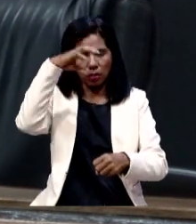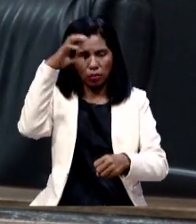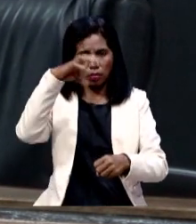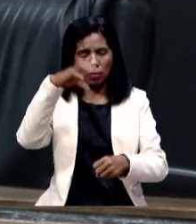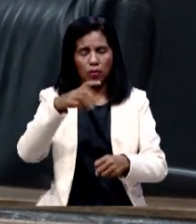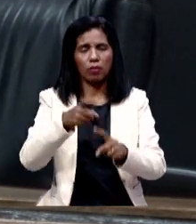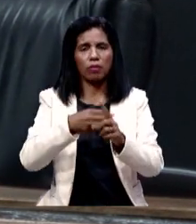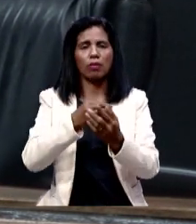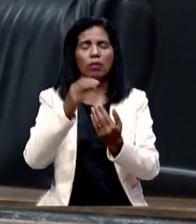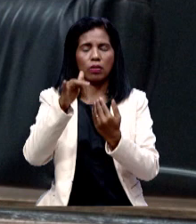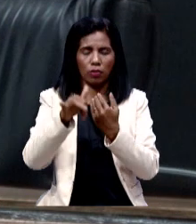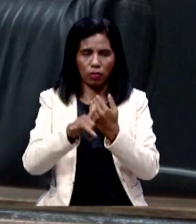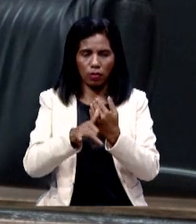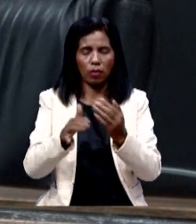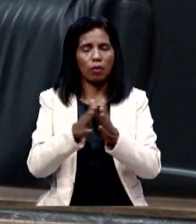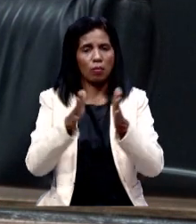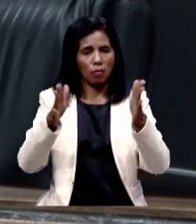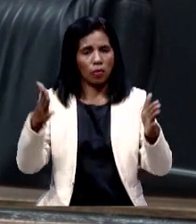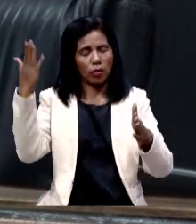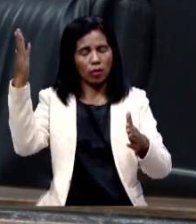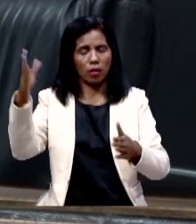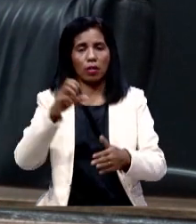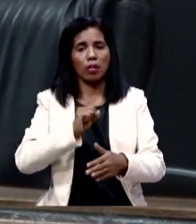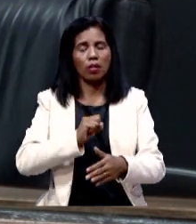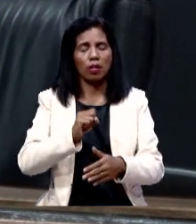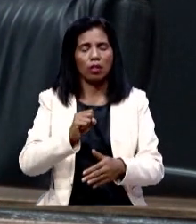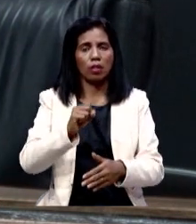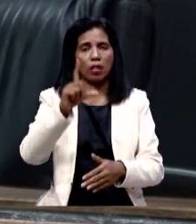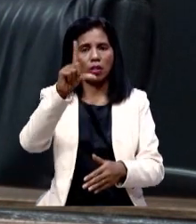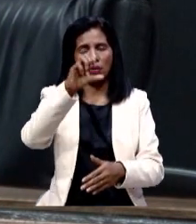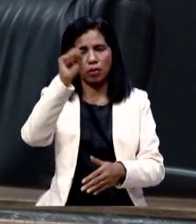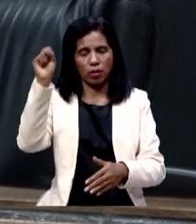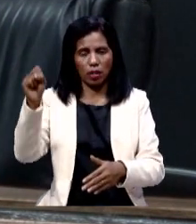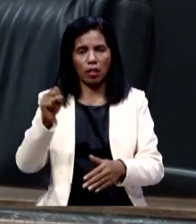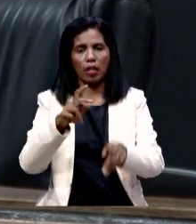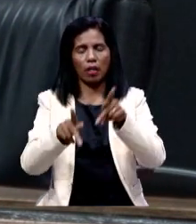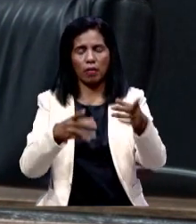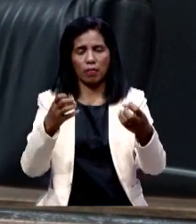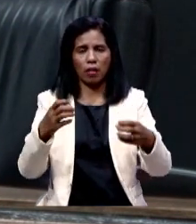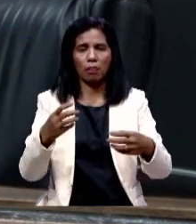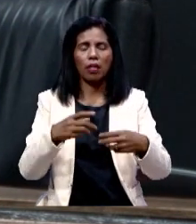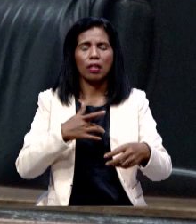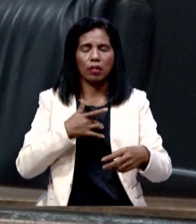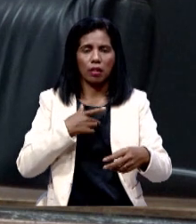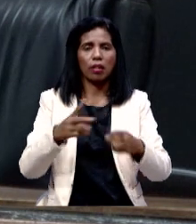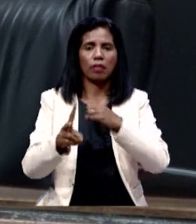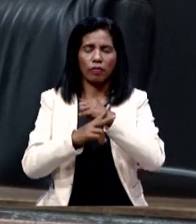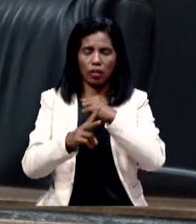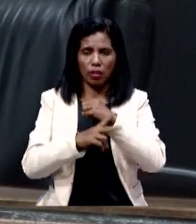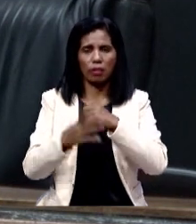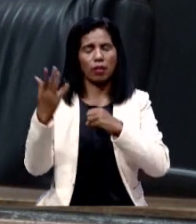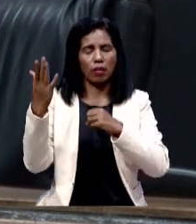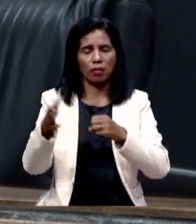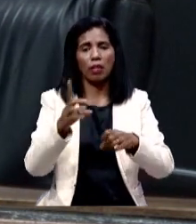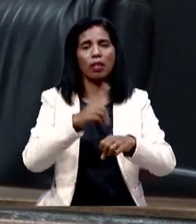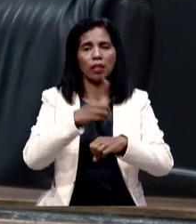fulan zulu nebe bote tebe si Costa Sul halo preocupa i tene komunidade i komunidade barak maka sofre essa vítima ba processo ba